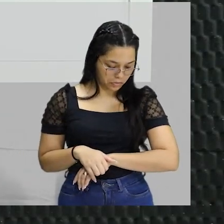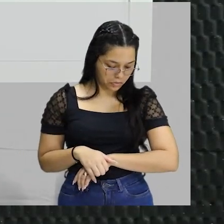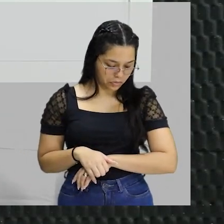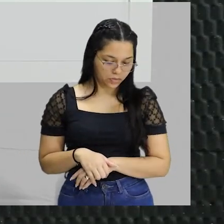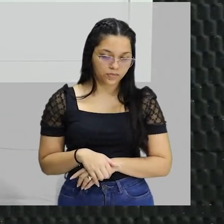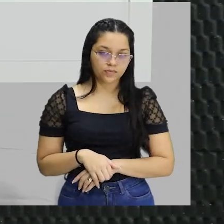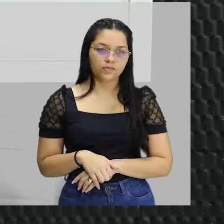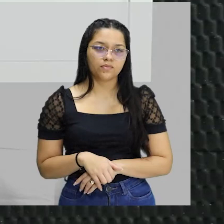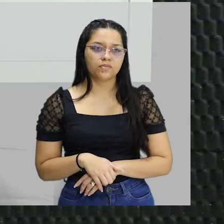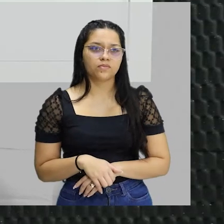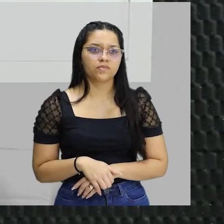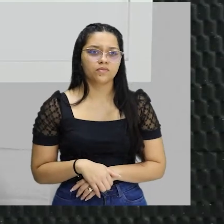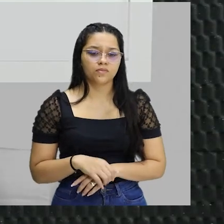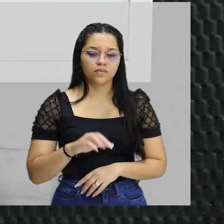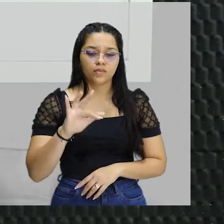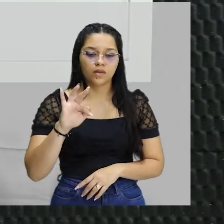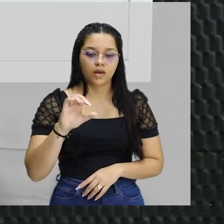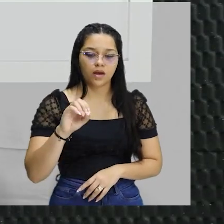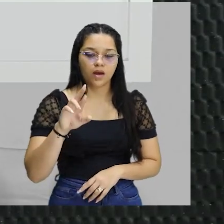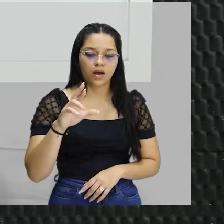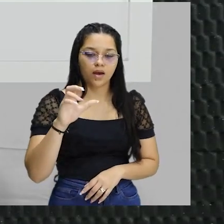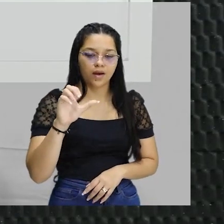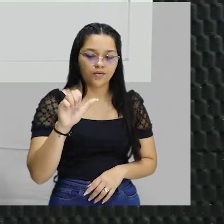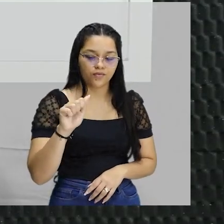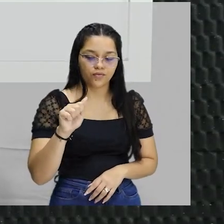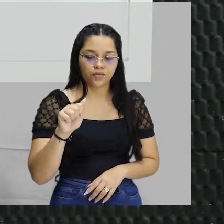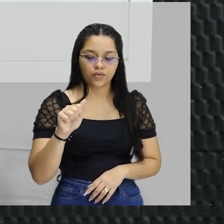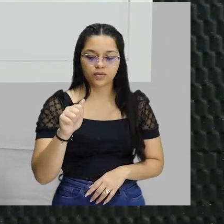tenho a força,